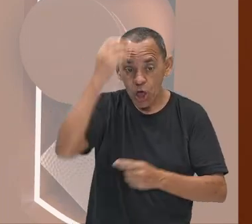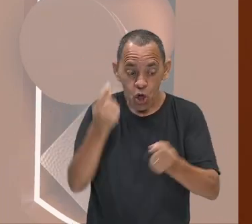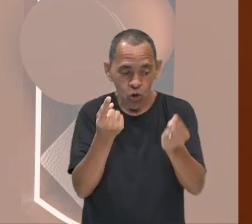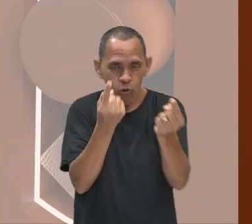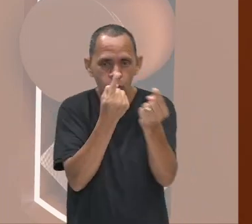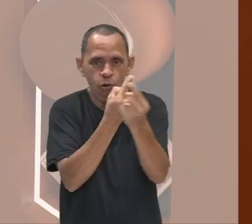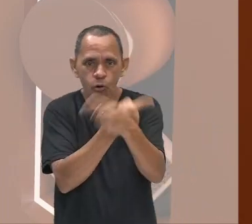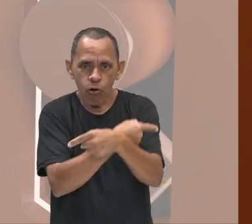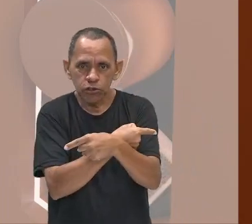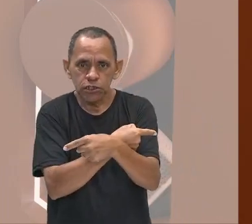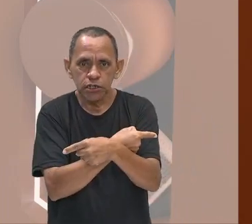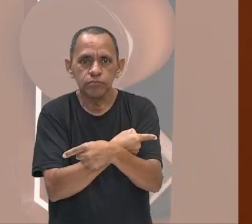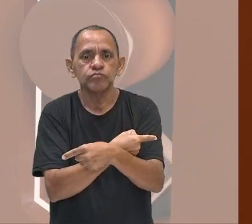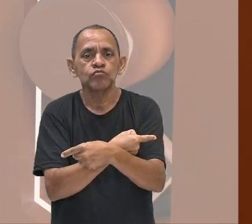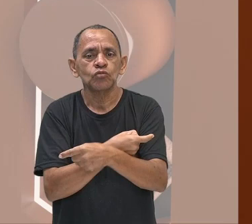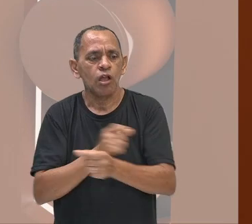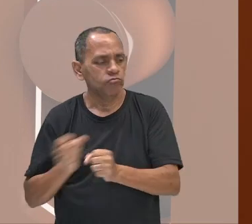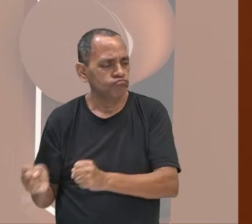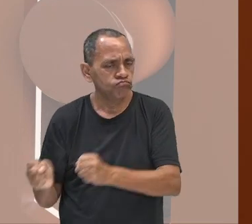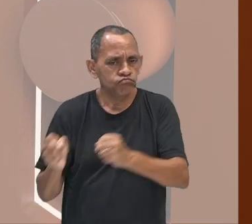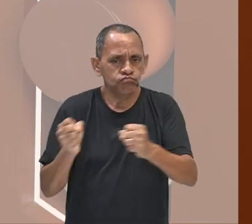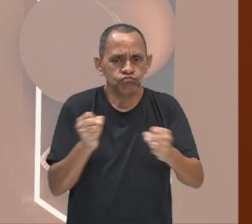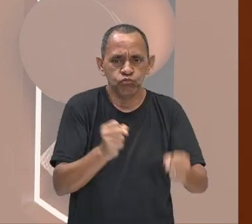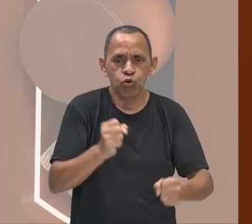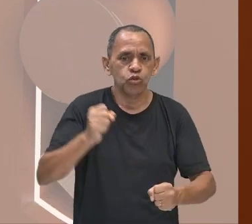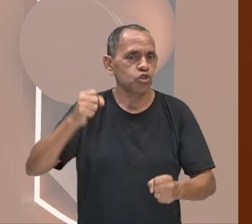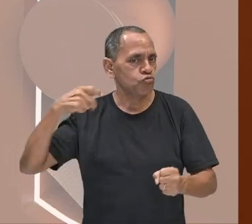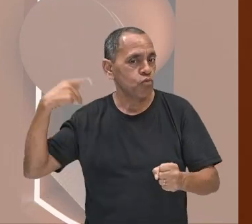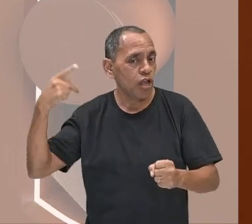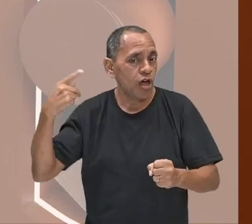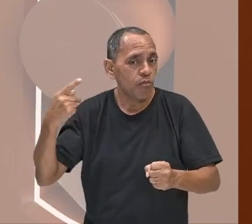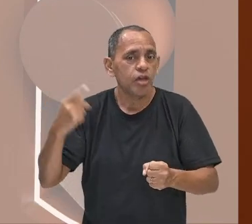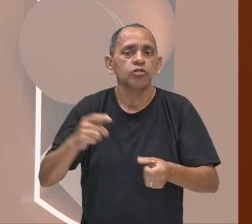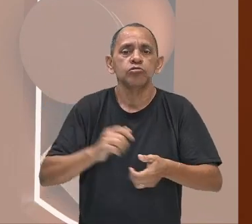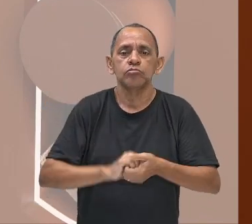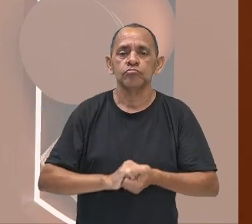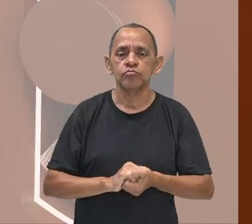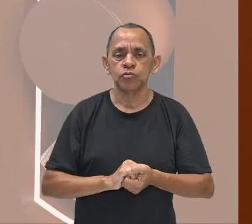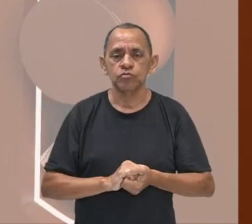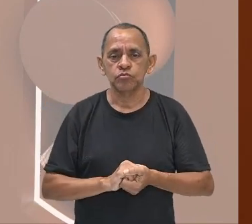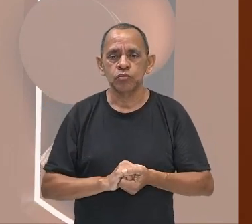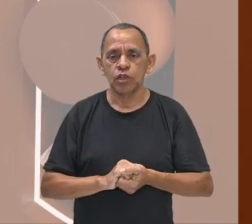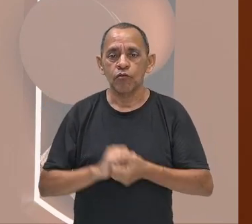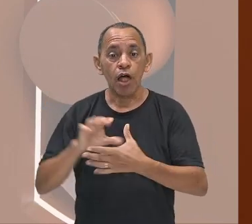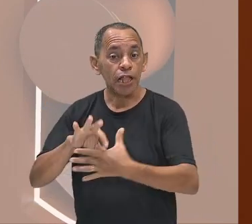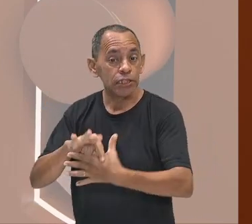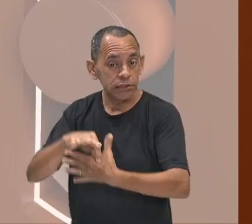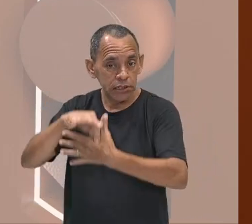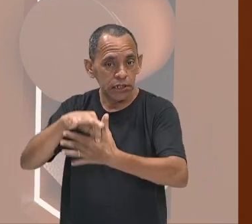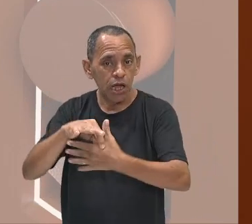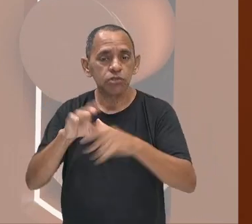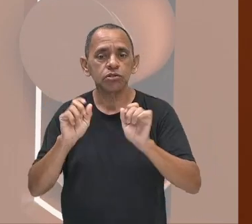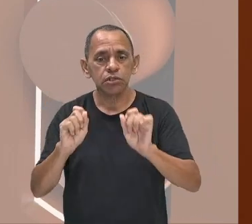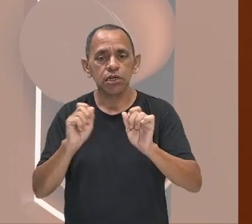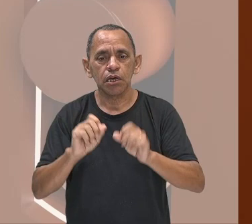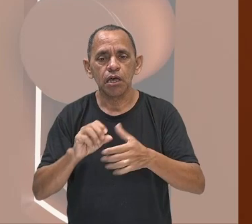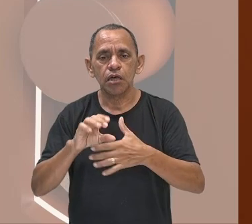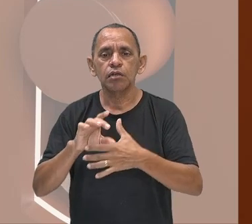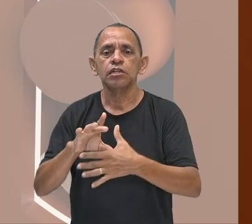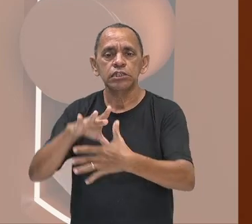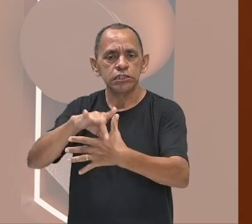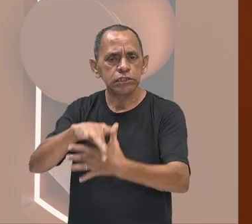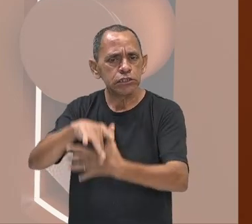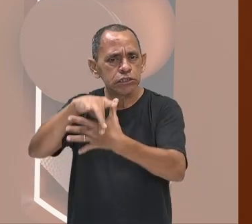forças do parlamento, que estavam ali sendo liderados tanto pela nobreza comercial, a gente, como